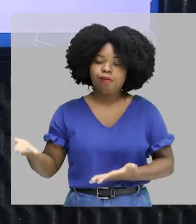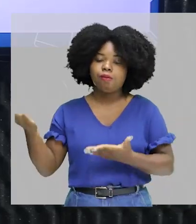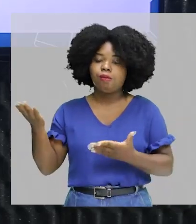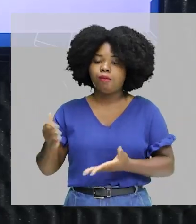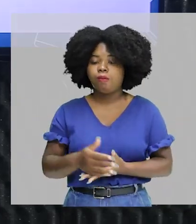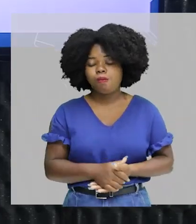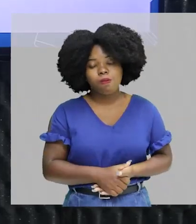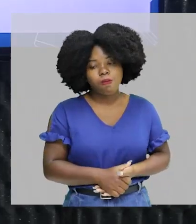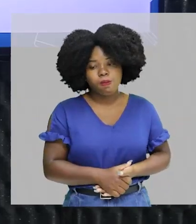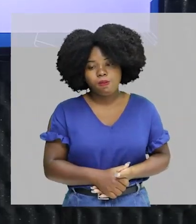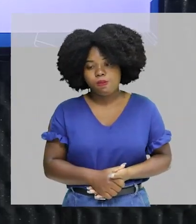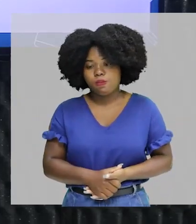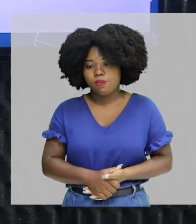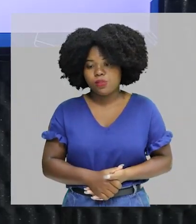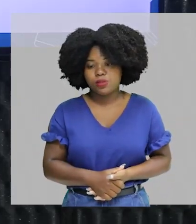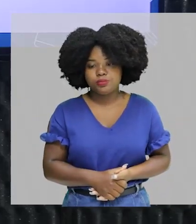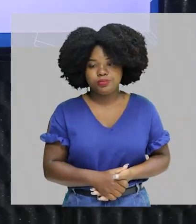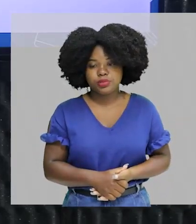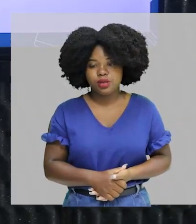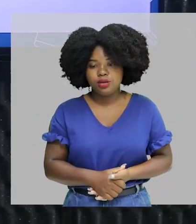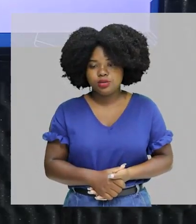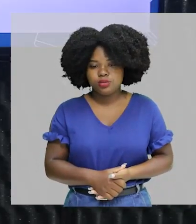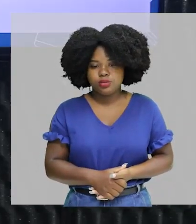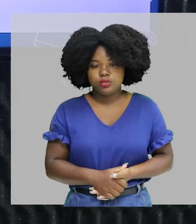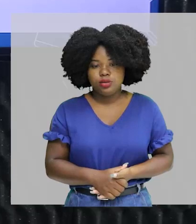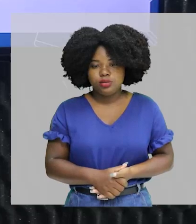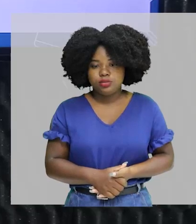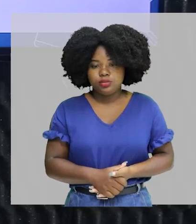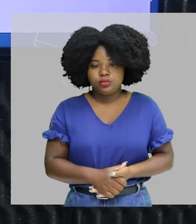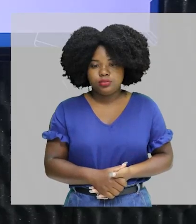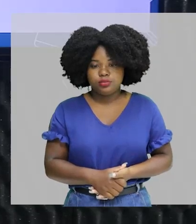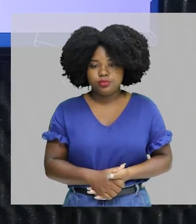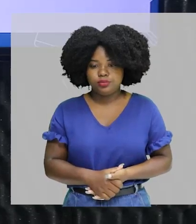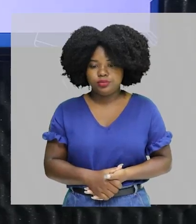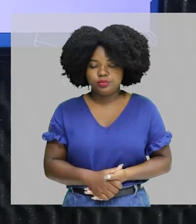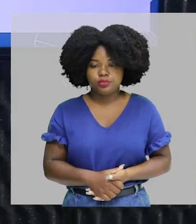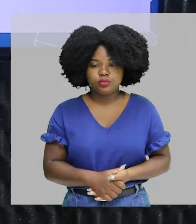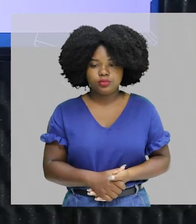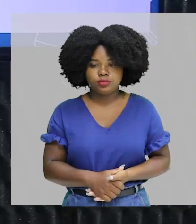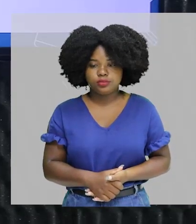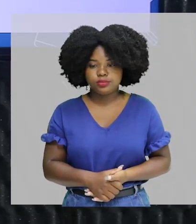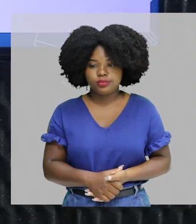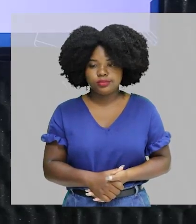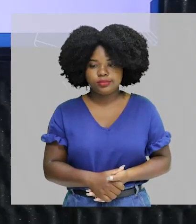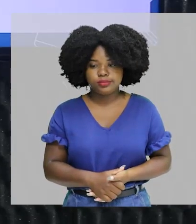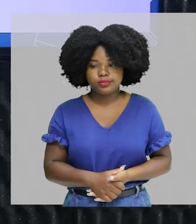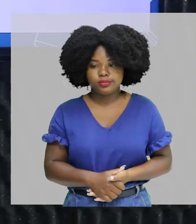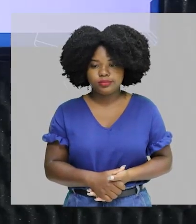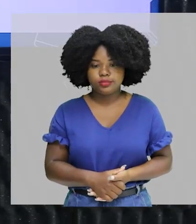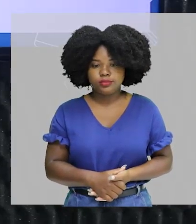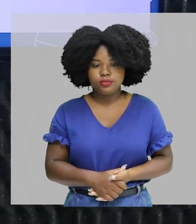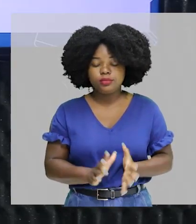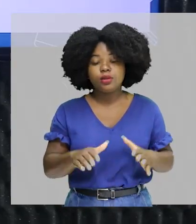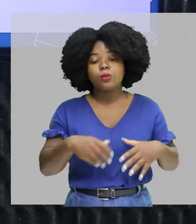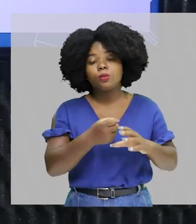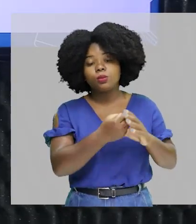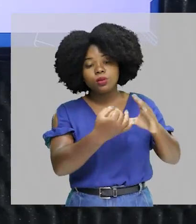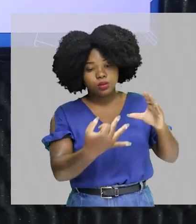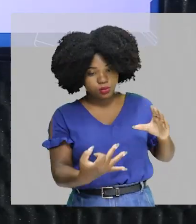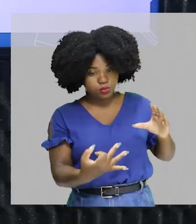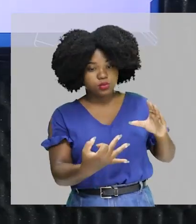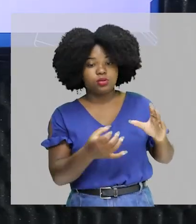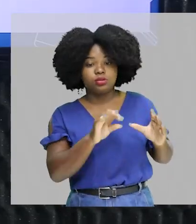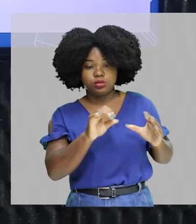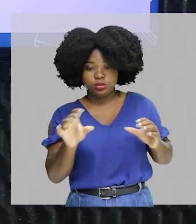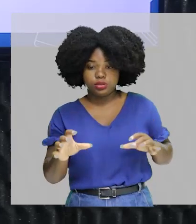lá. Os equinodermos estão relacionados com os cordados por quê? Qual é a característica